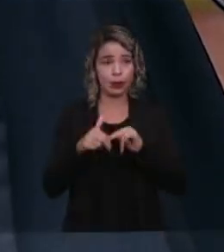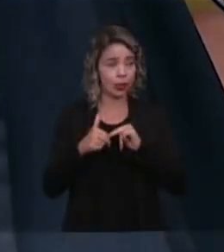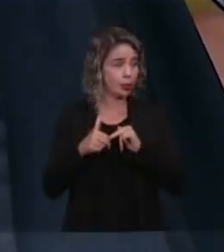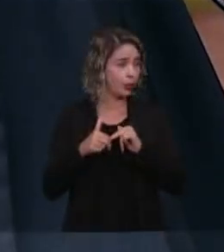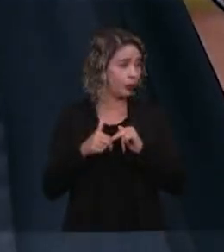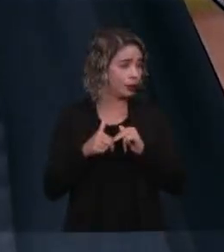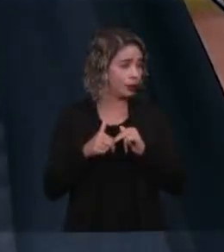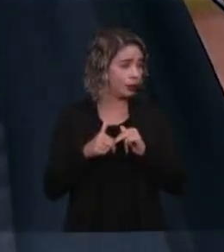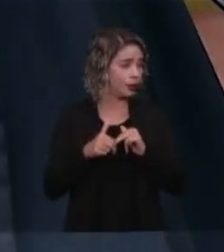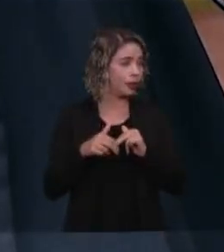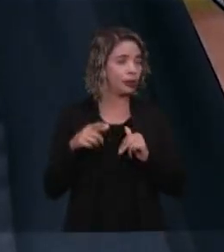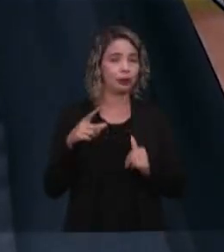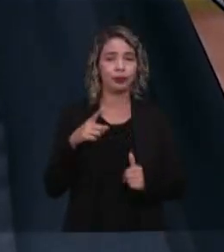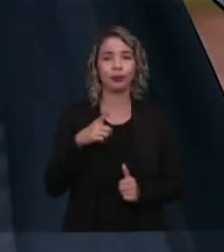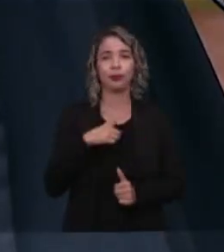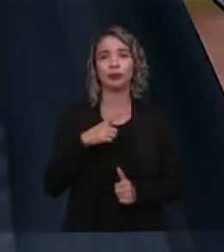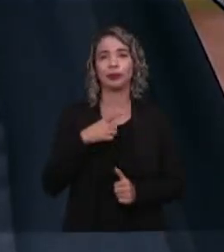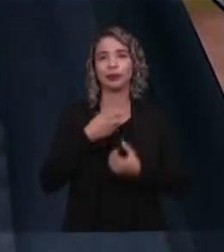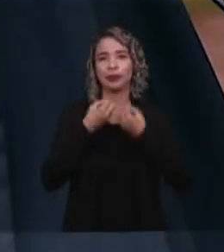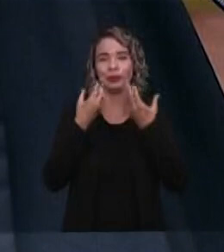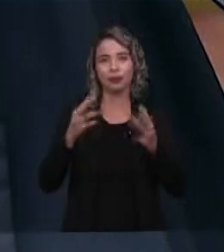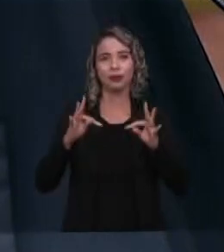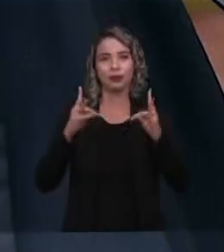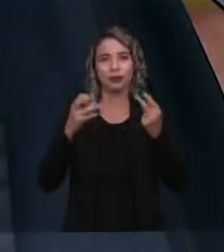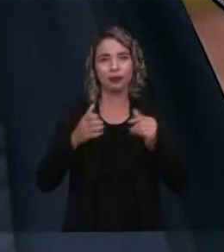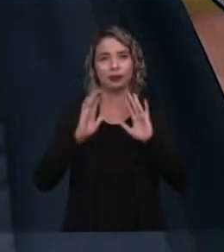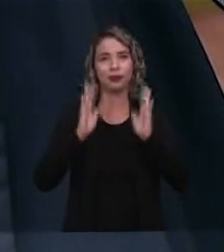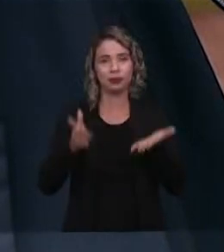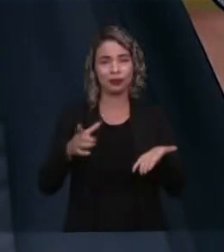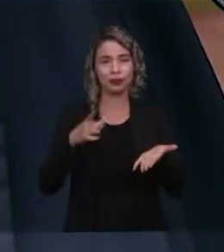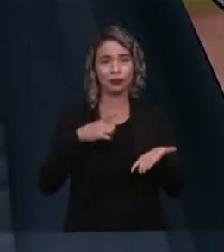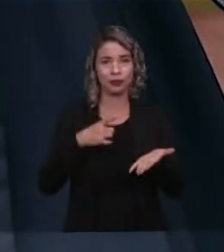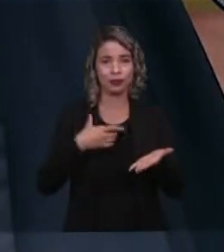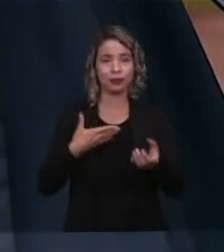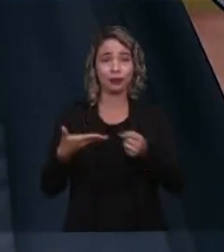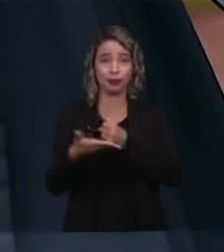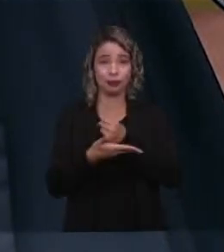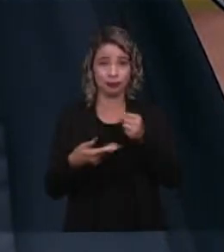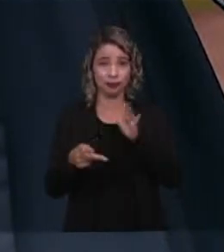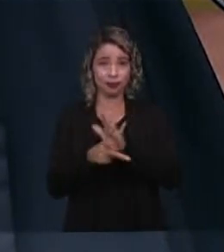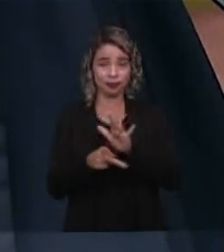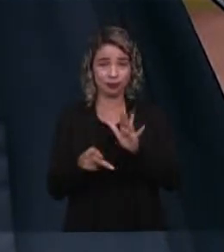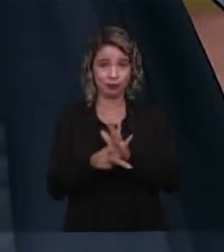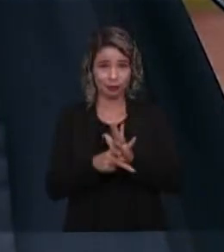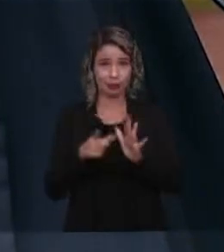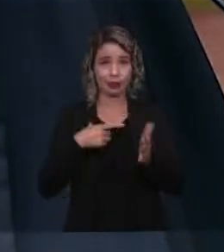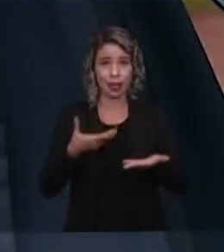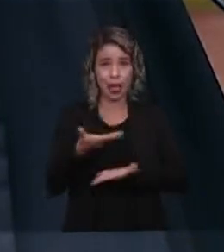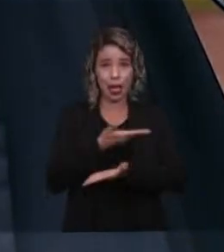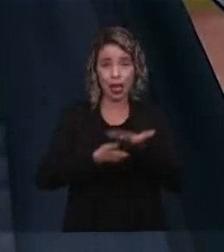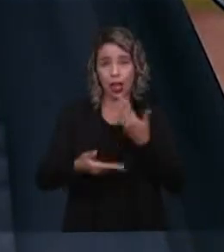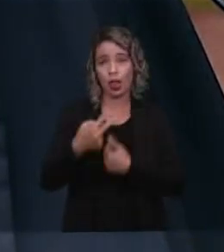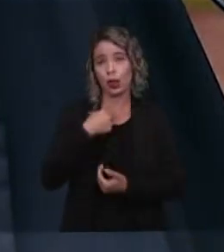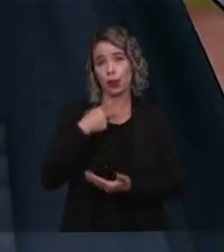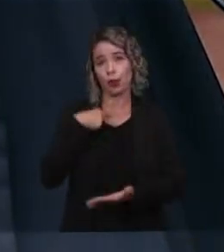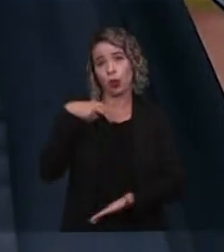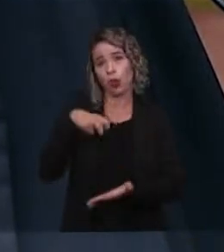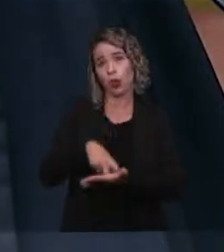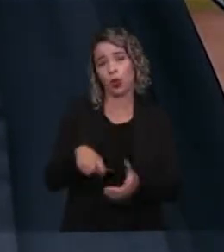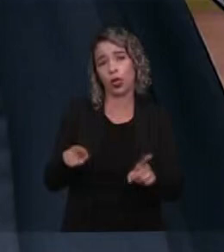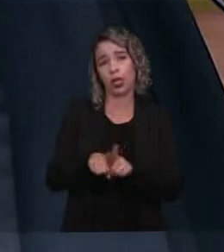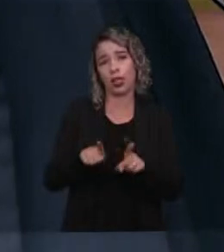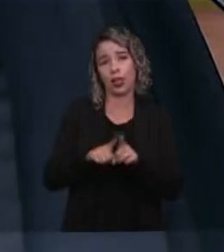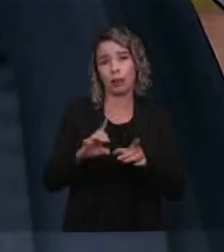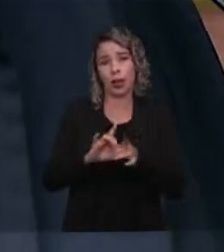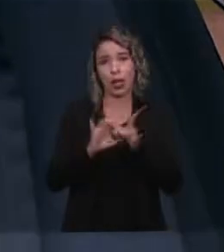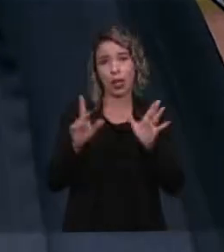tribunal. Se os depoimentos do réu colaborador sem outras provas minimamente consistentes de corroboração não podem conduzir à condenação, também não podem autorizar